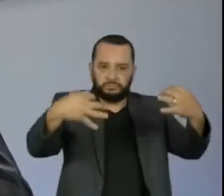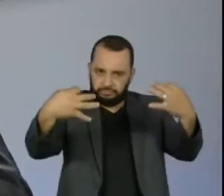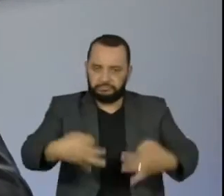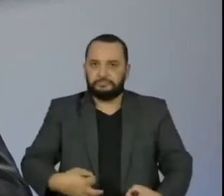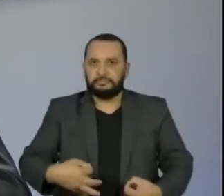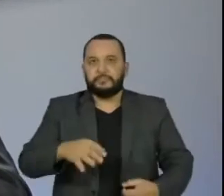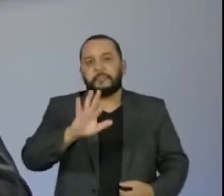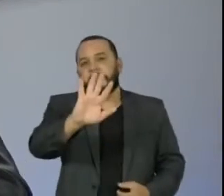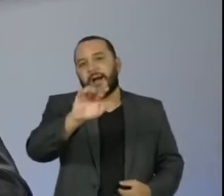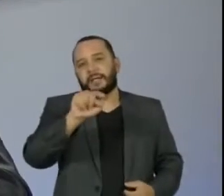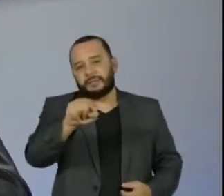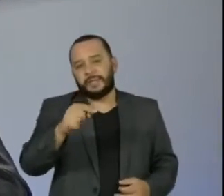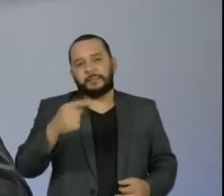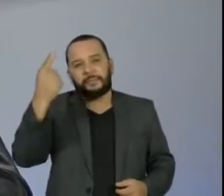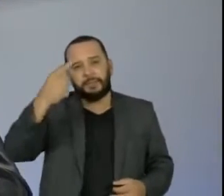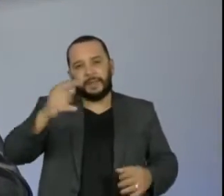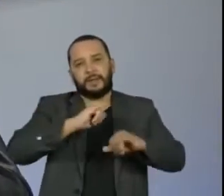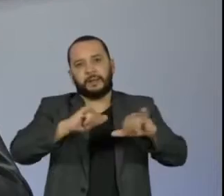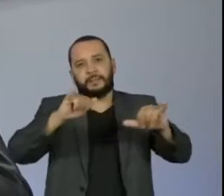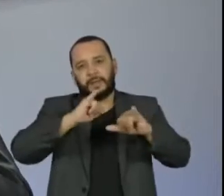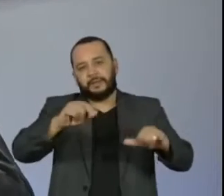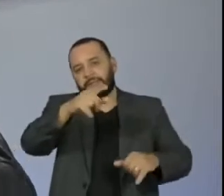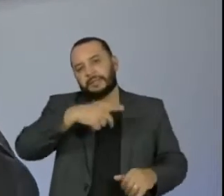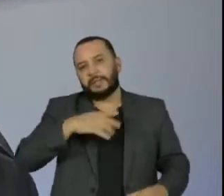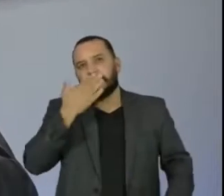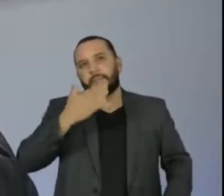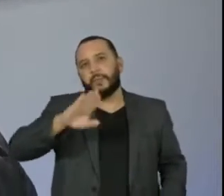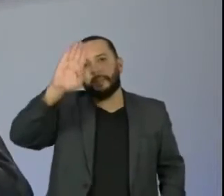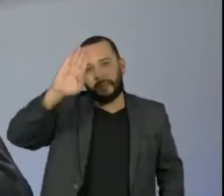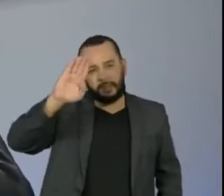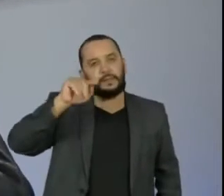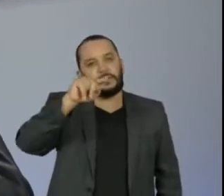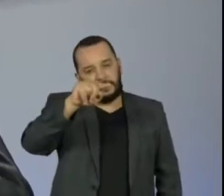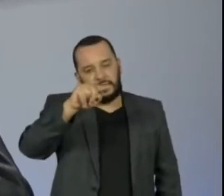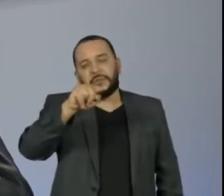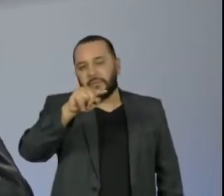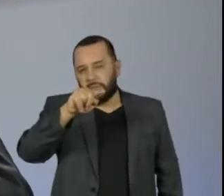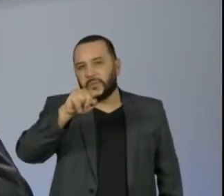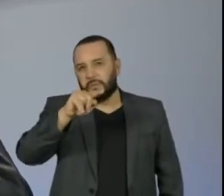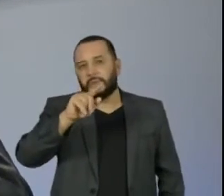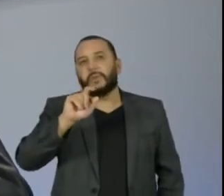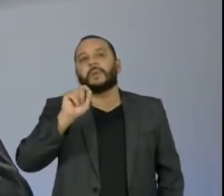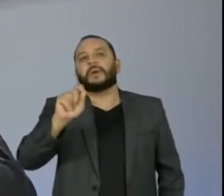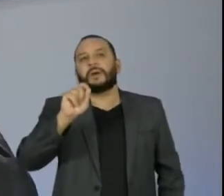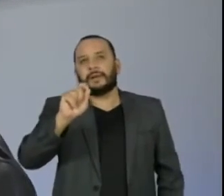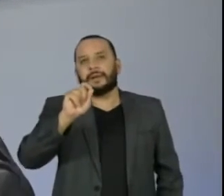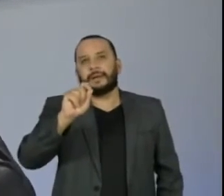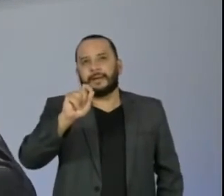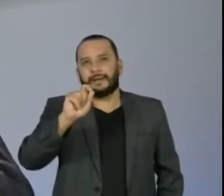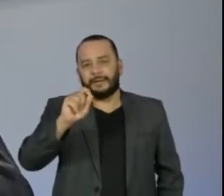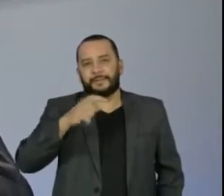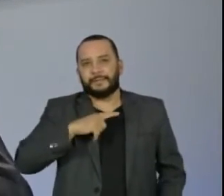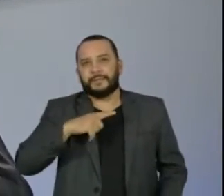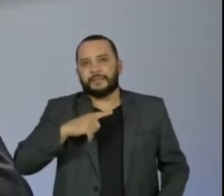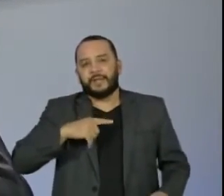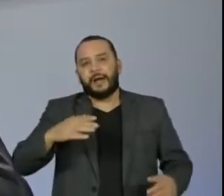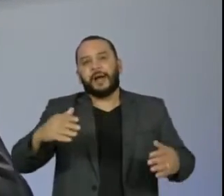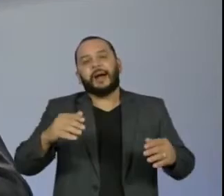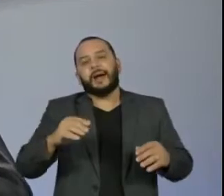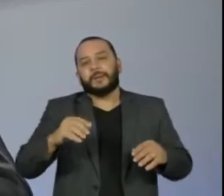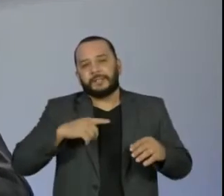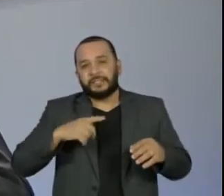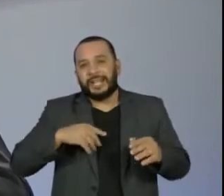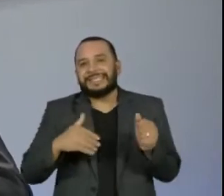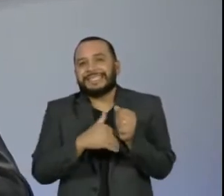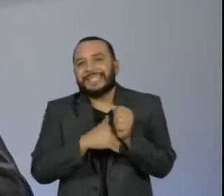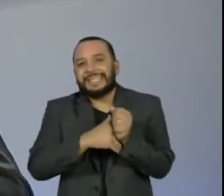sua primeira campanha, uma das suas promessas assim que foram mais bem recebidas foi a questão da caixa preta da BH Trans, que